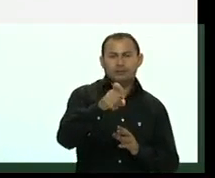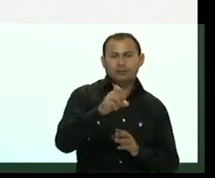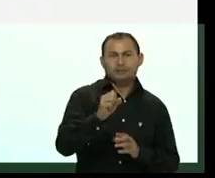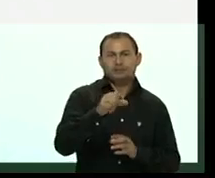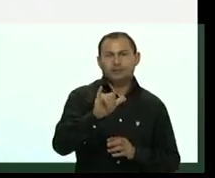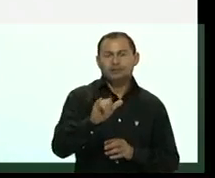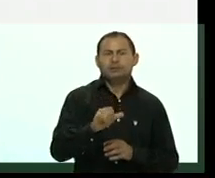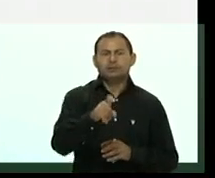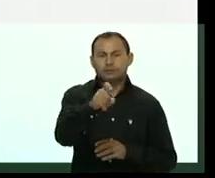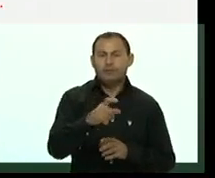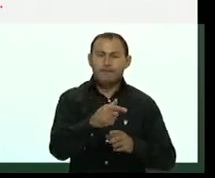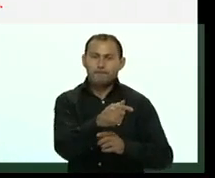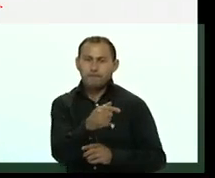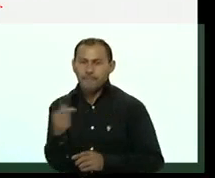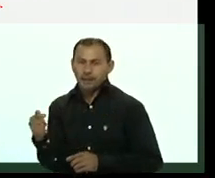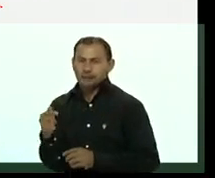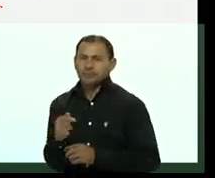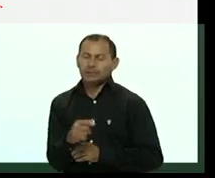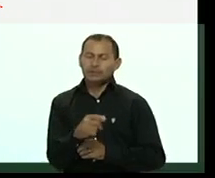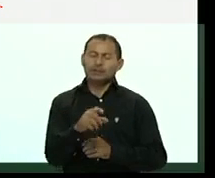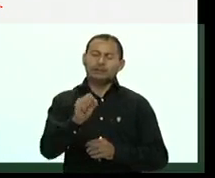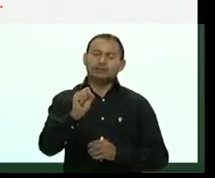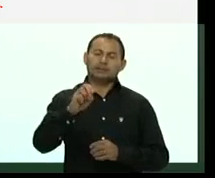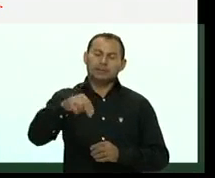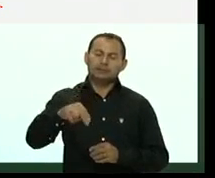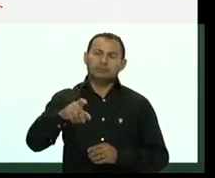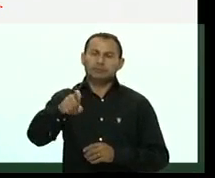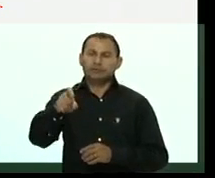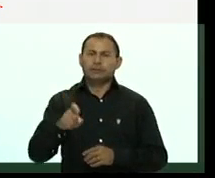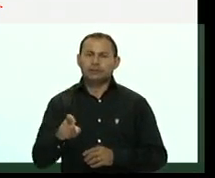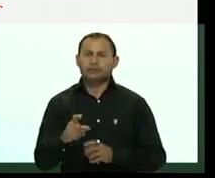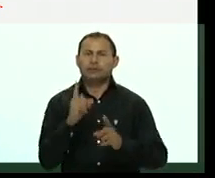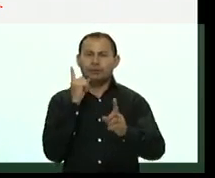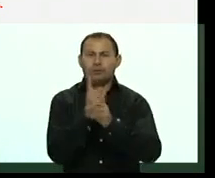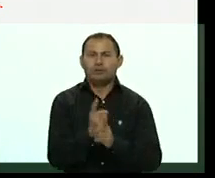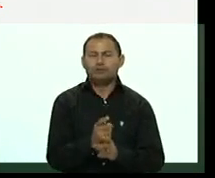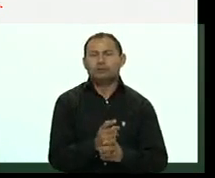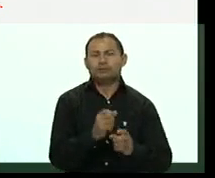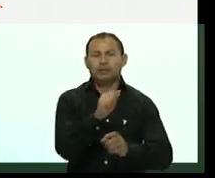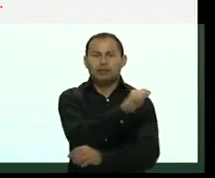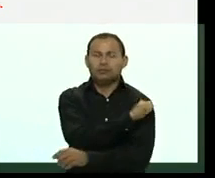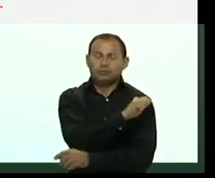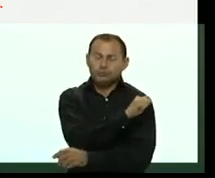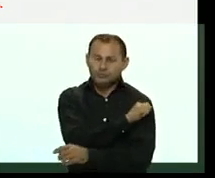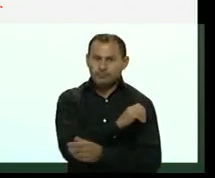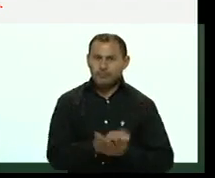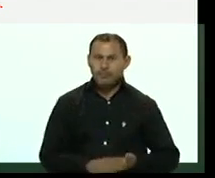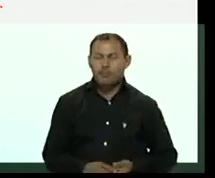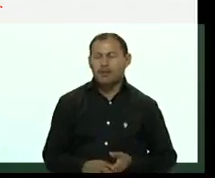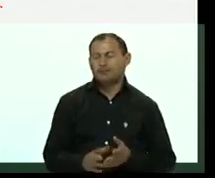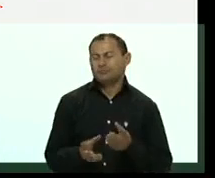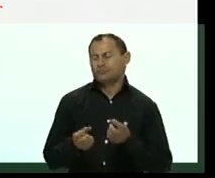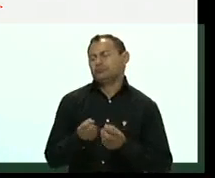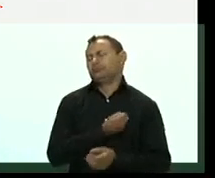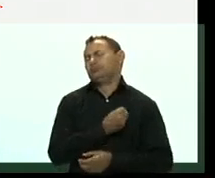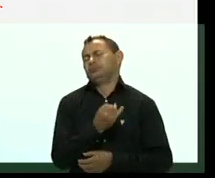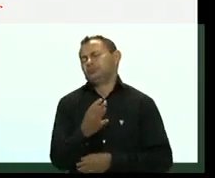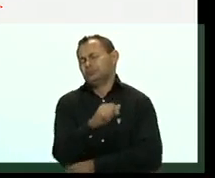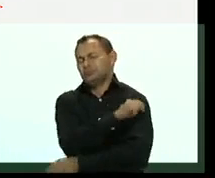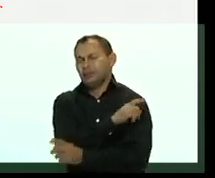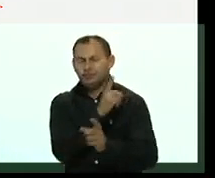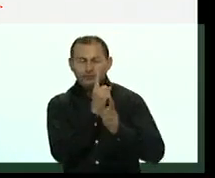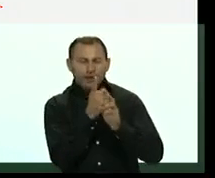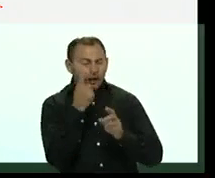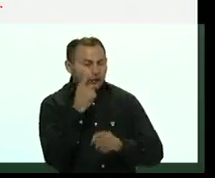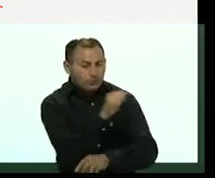x menos seno de x. E o que a gente encontra de aluno? Ai, ai, ai. O que a gente encontra